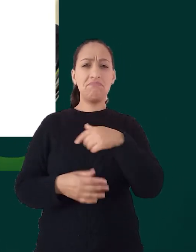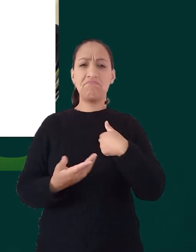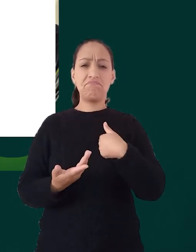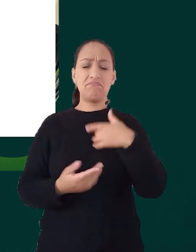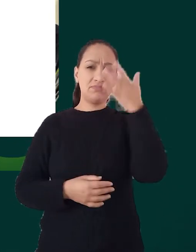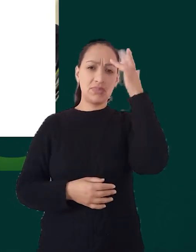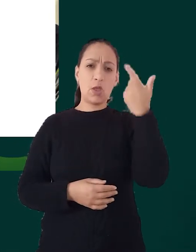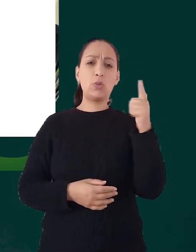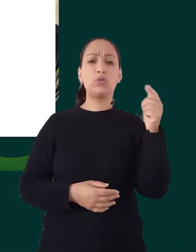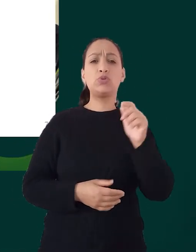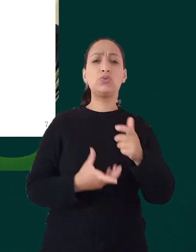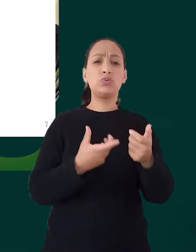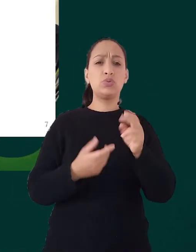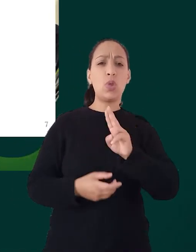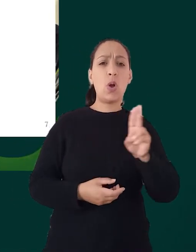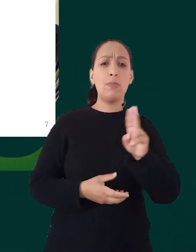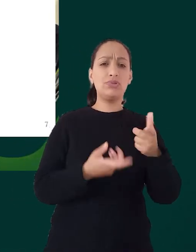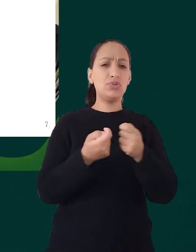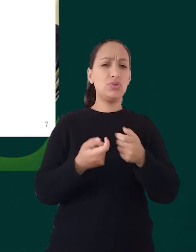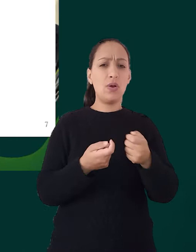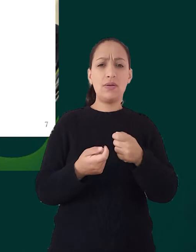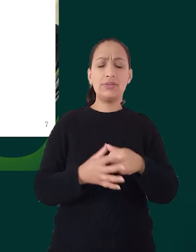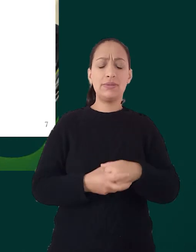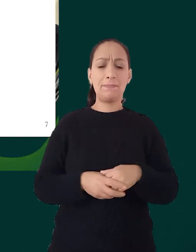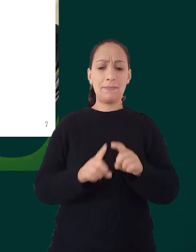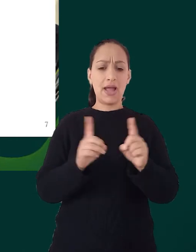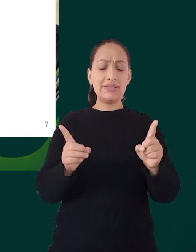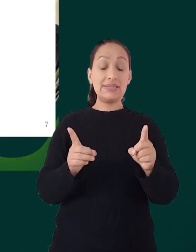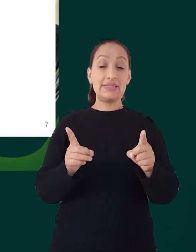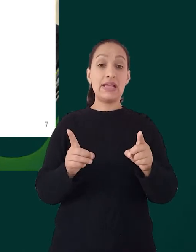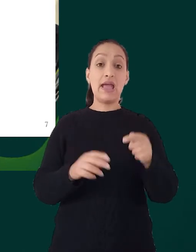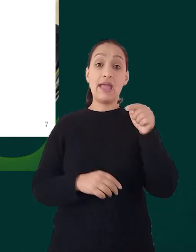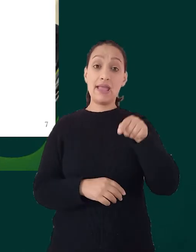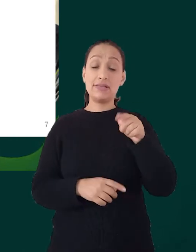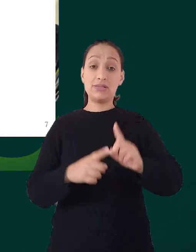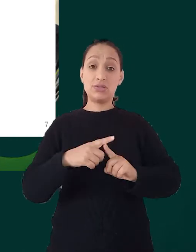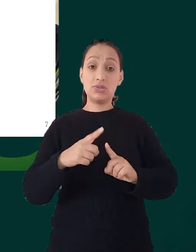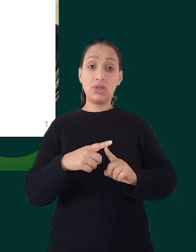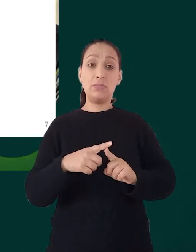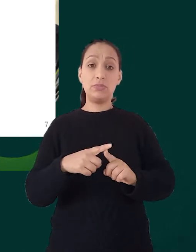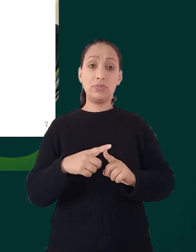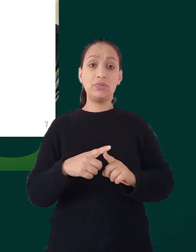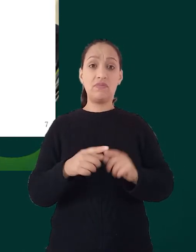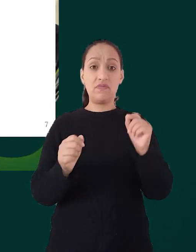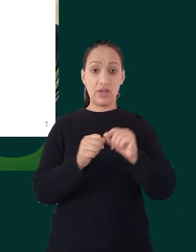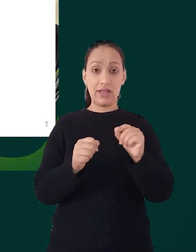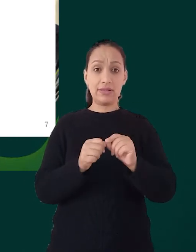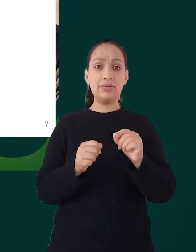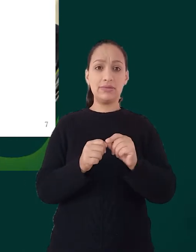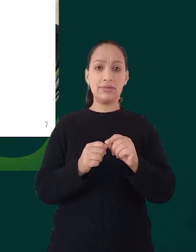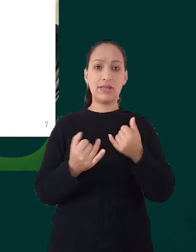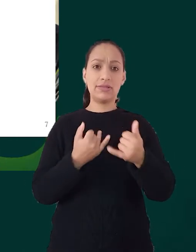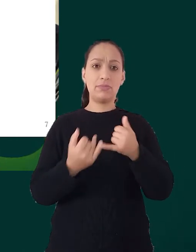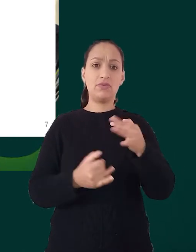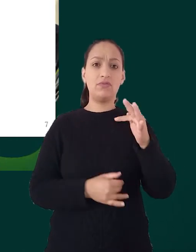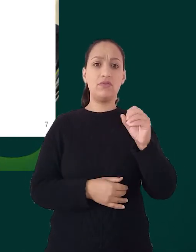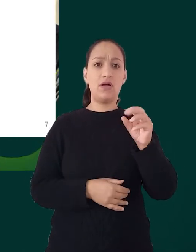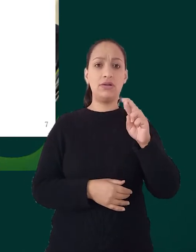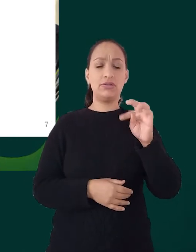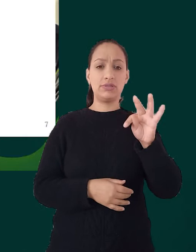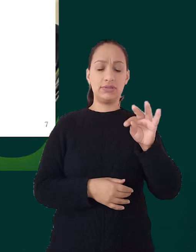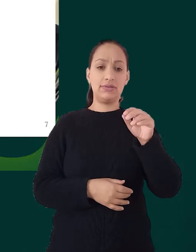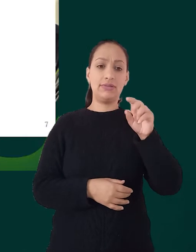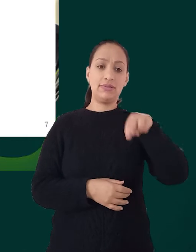assim tão acessíveis, mas são jogos esses que são feitos, no caso o Fortnite, ele